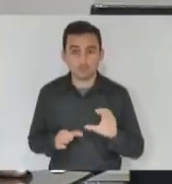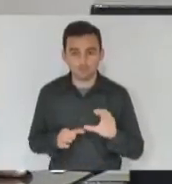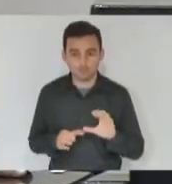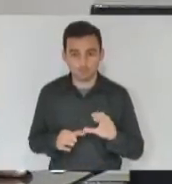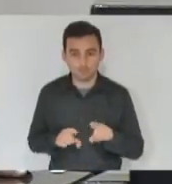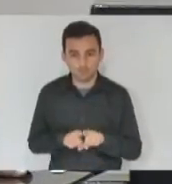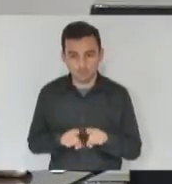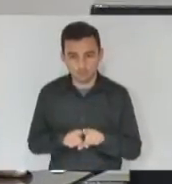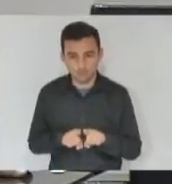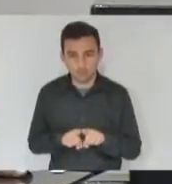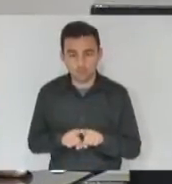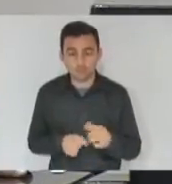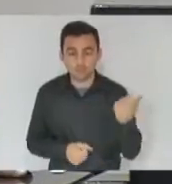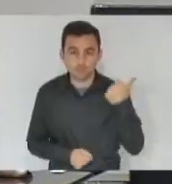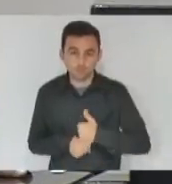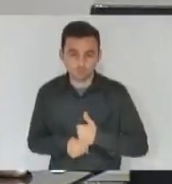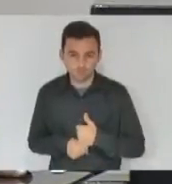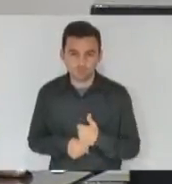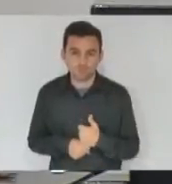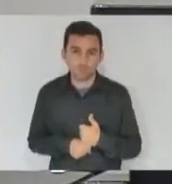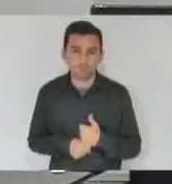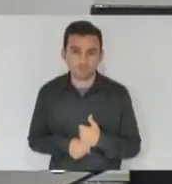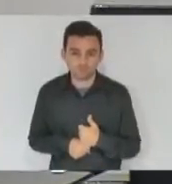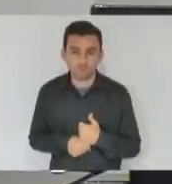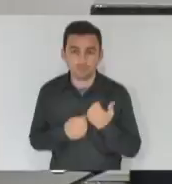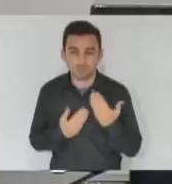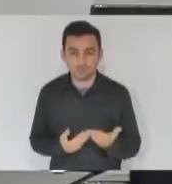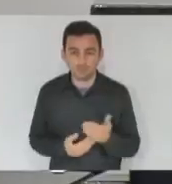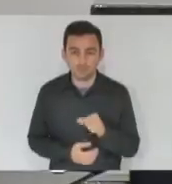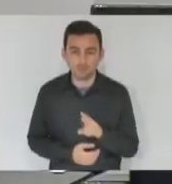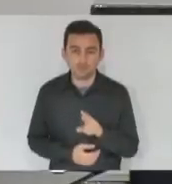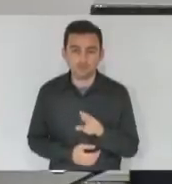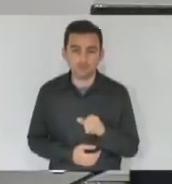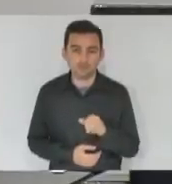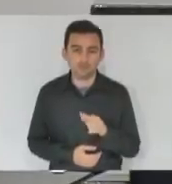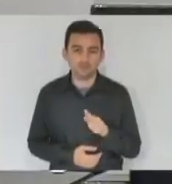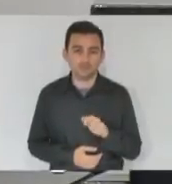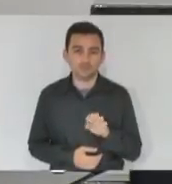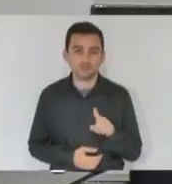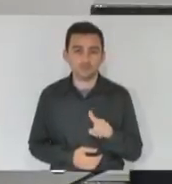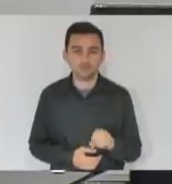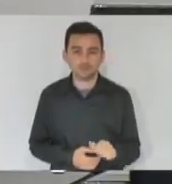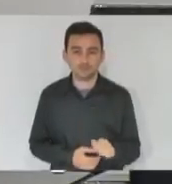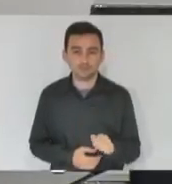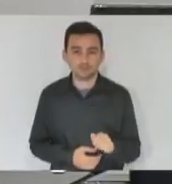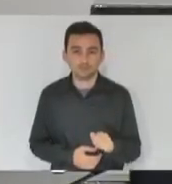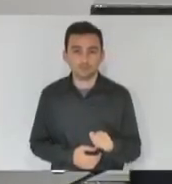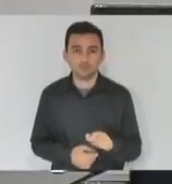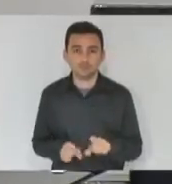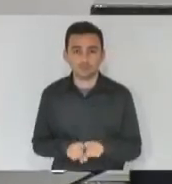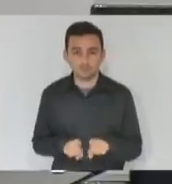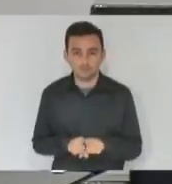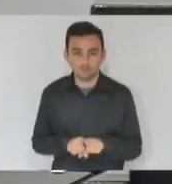que substitui a antiga Rigeza, o grupo WestRock.